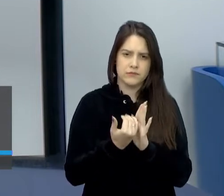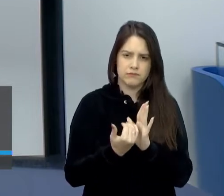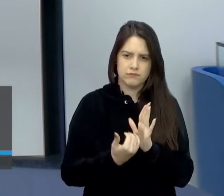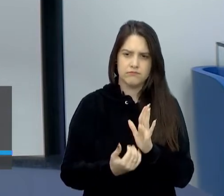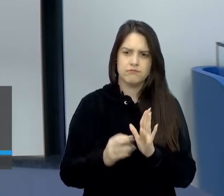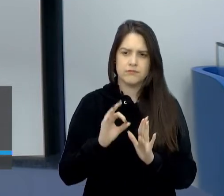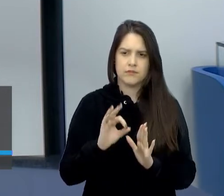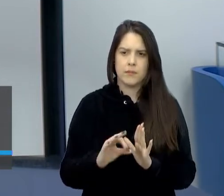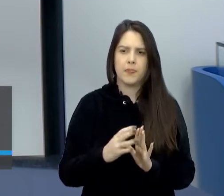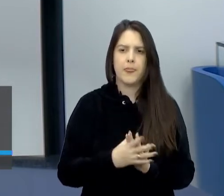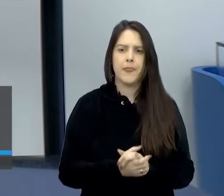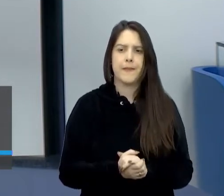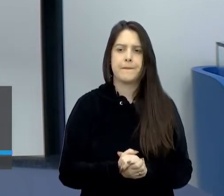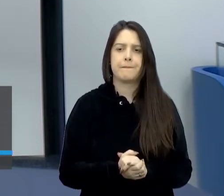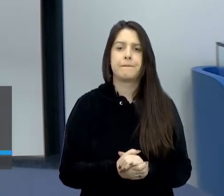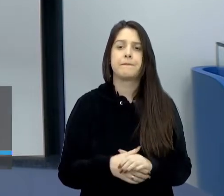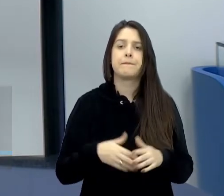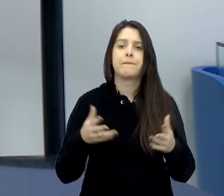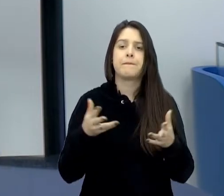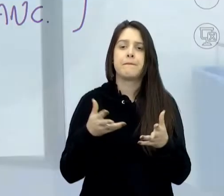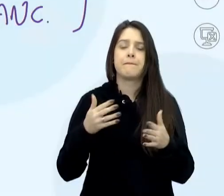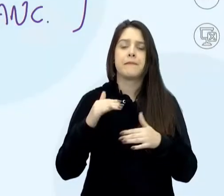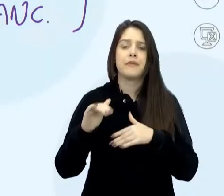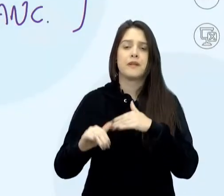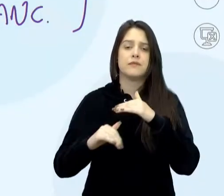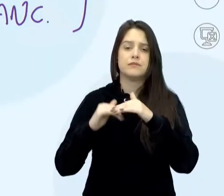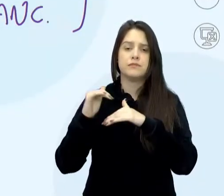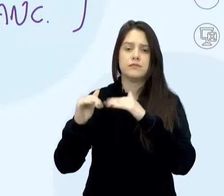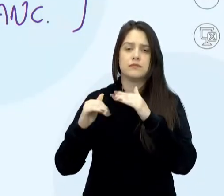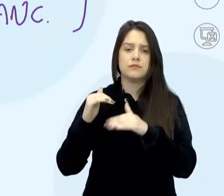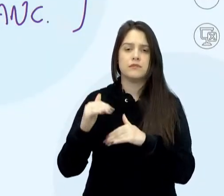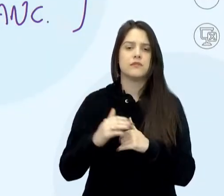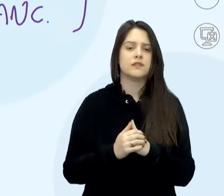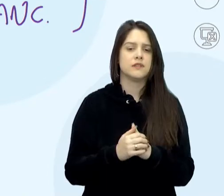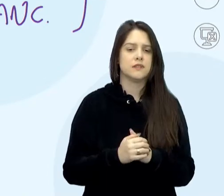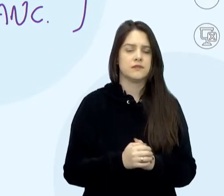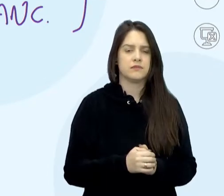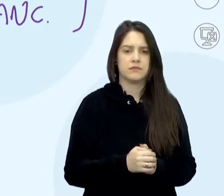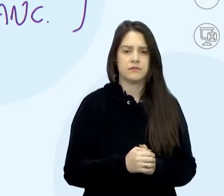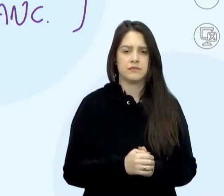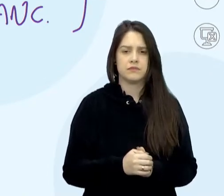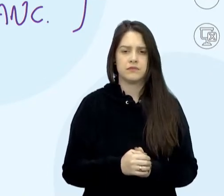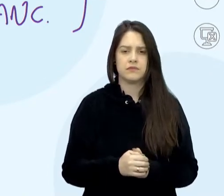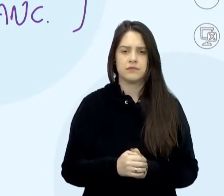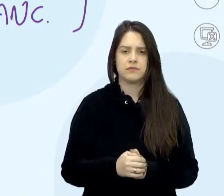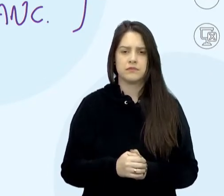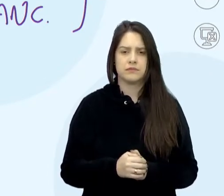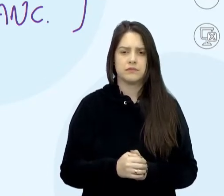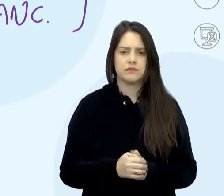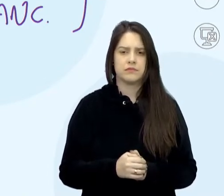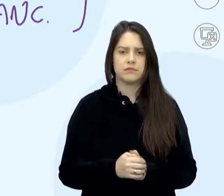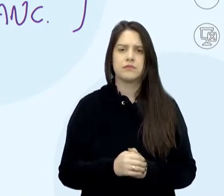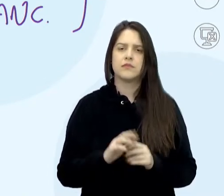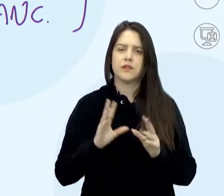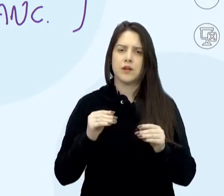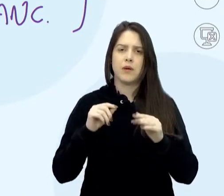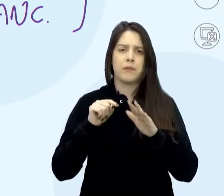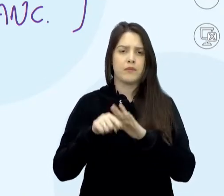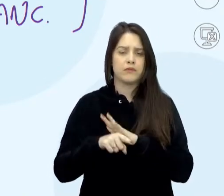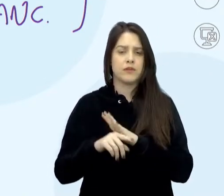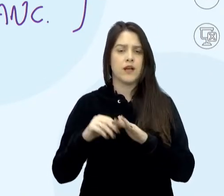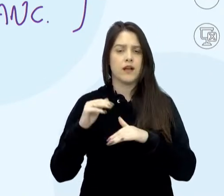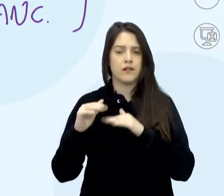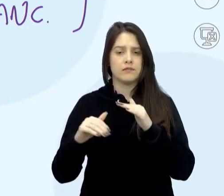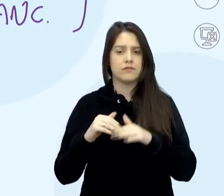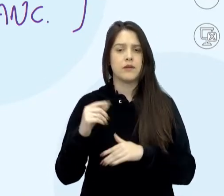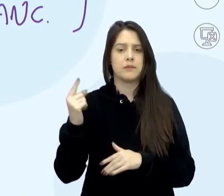mesmo. E aí agora a gente está no desenvolvimento. Ontem então a gente está na segunda aula do desenvolvimento. A